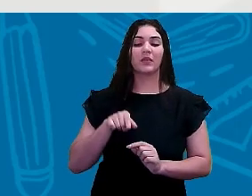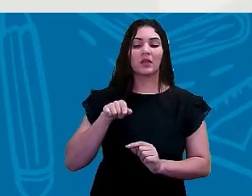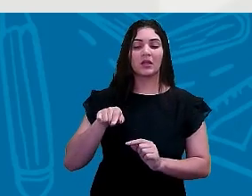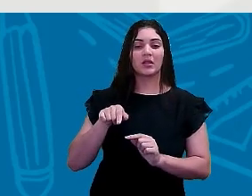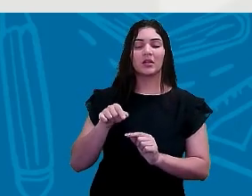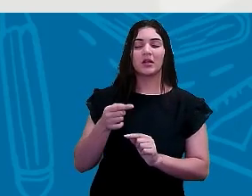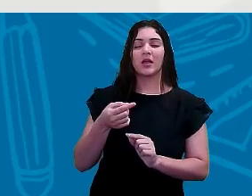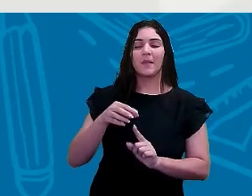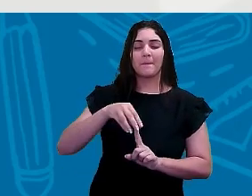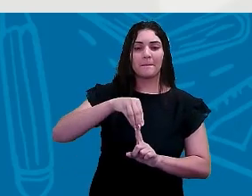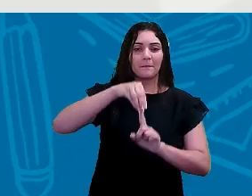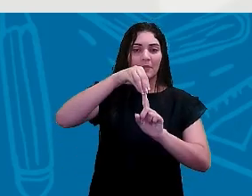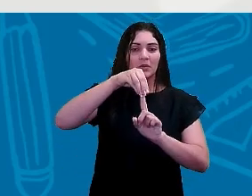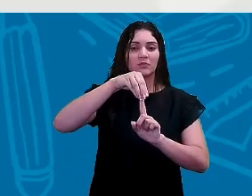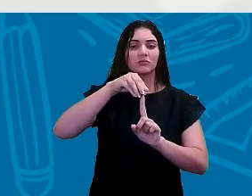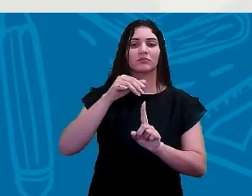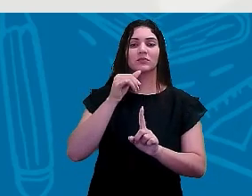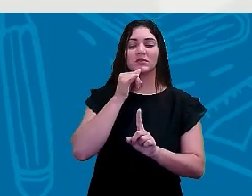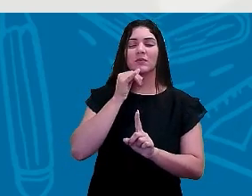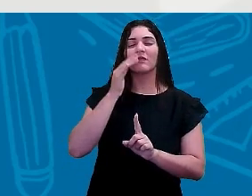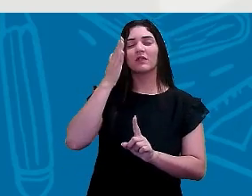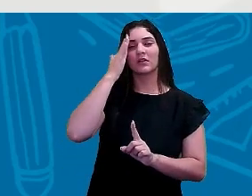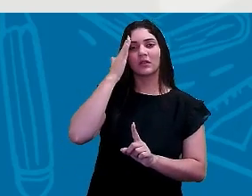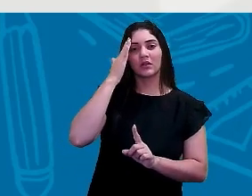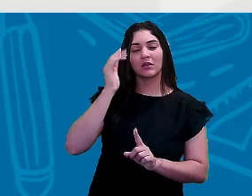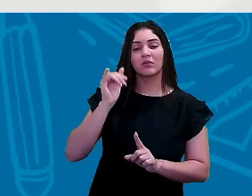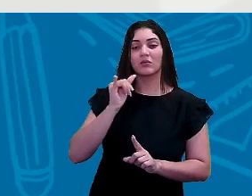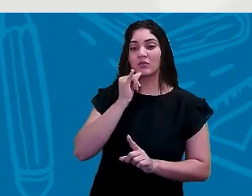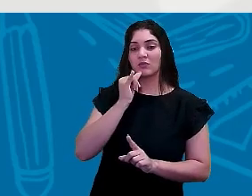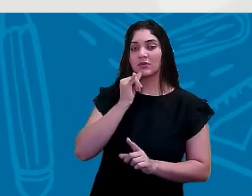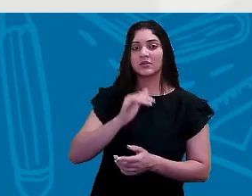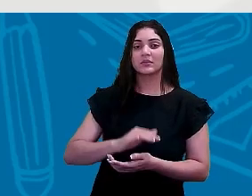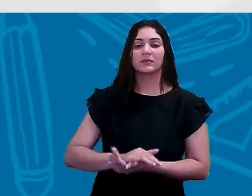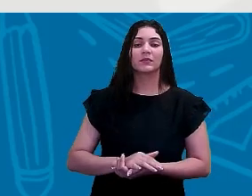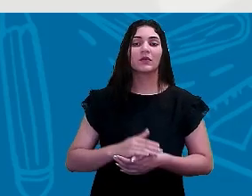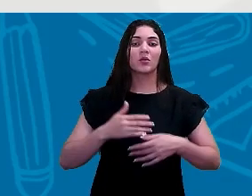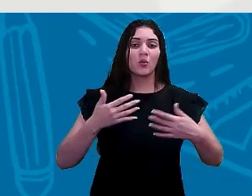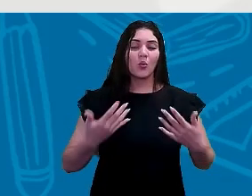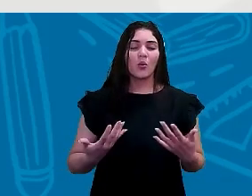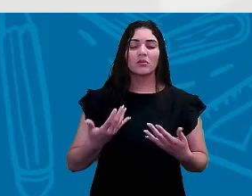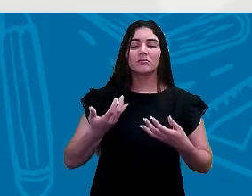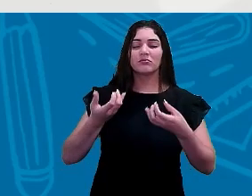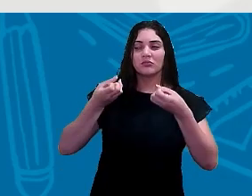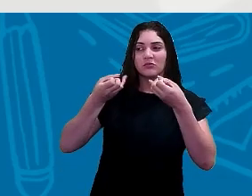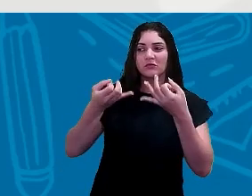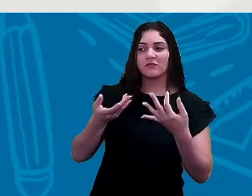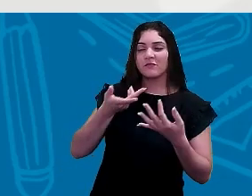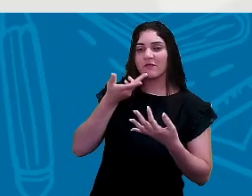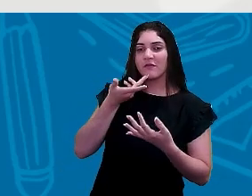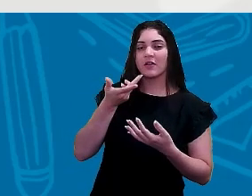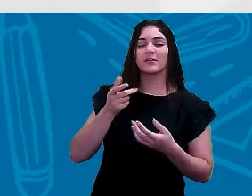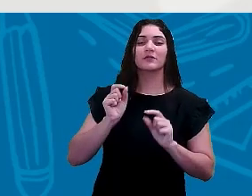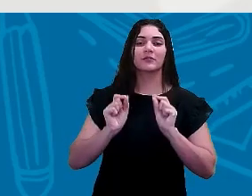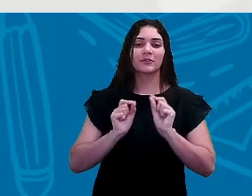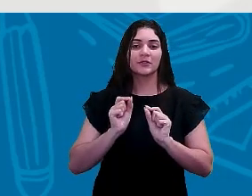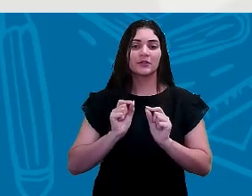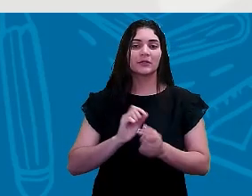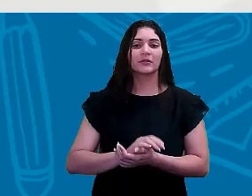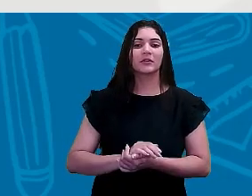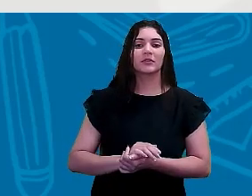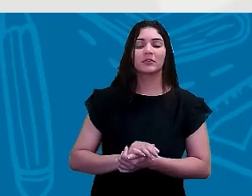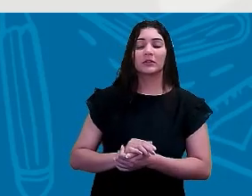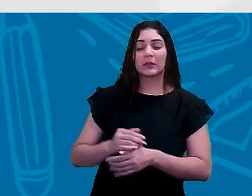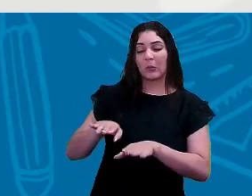aquele objeto. Vocês vão entender com esse exemplo. Então, quando eu digo assim, ó, quando eu falo